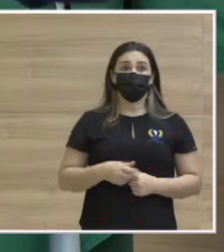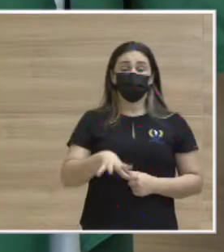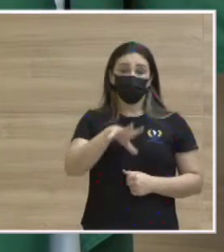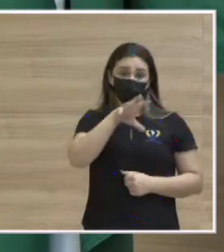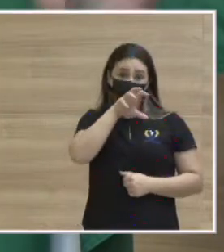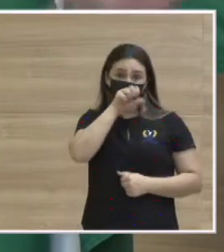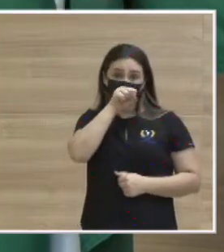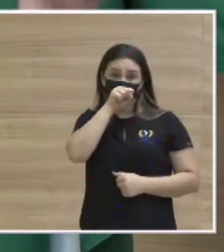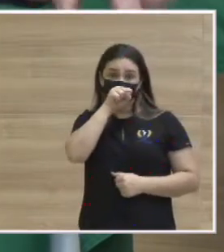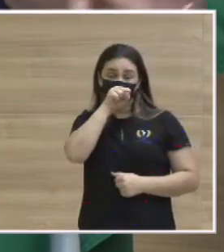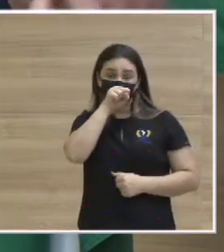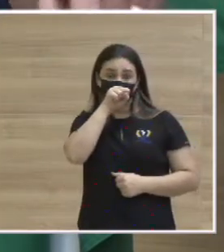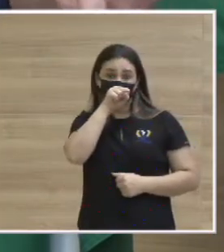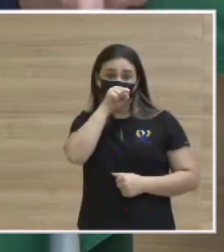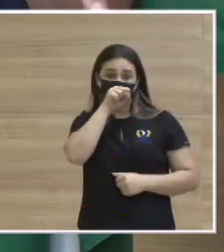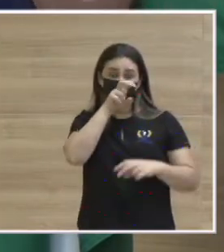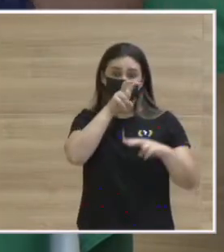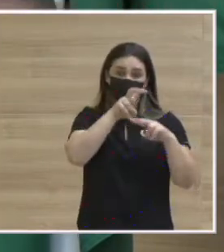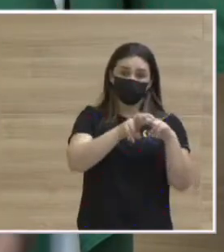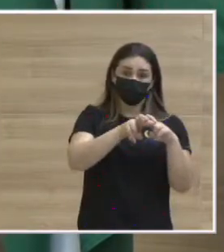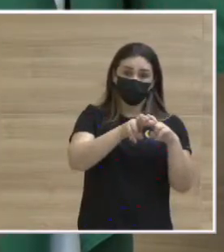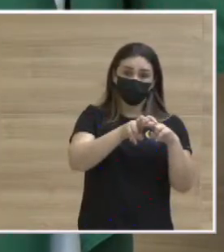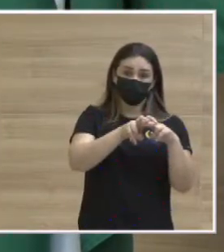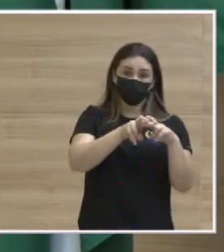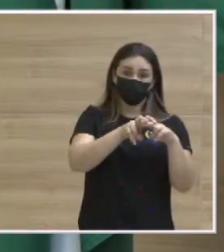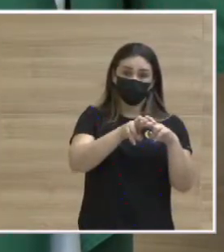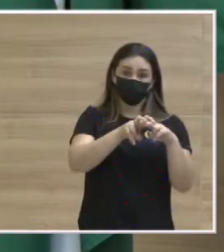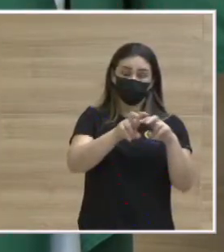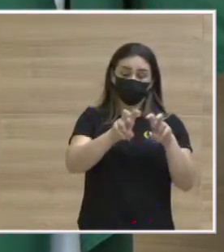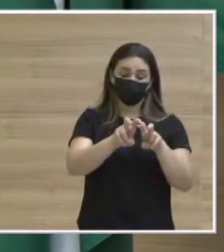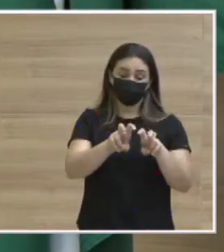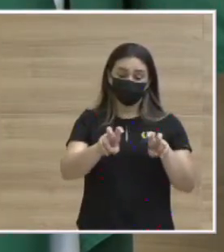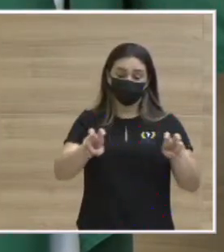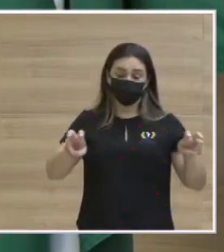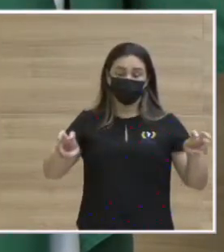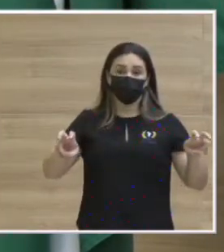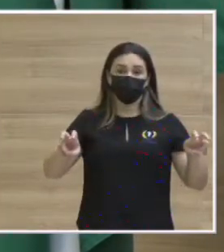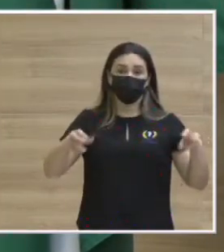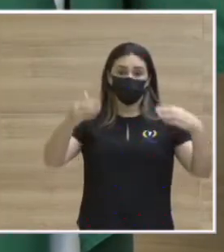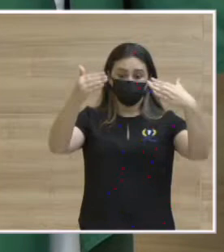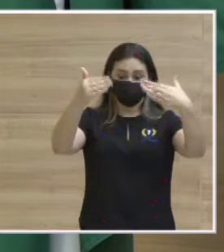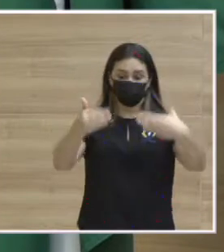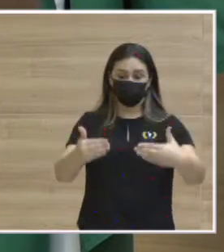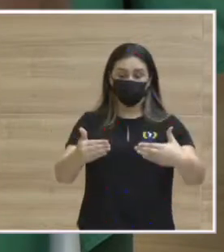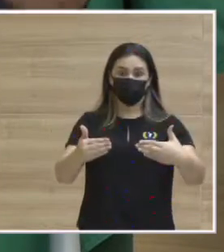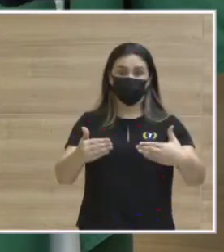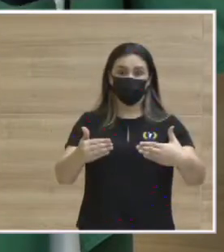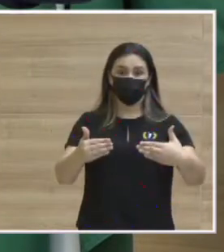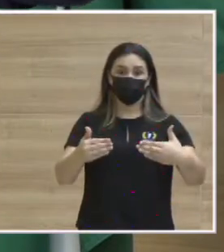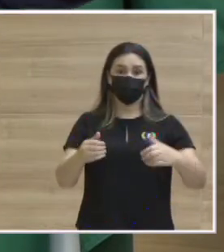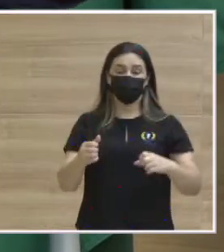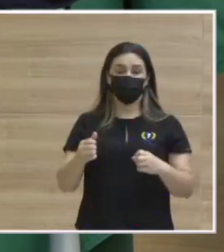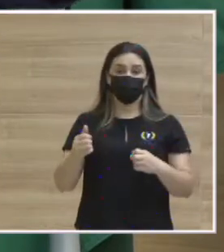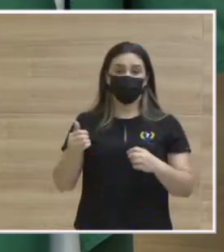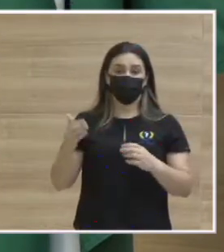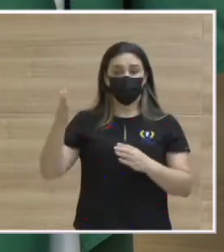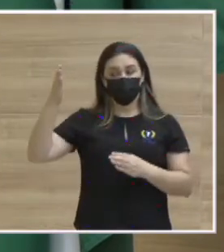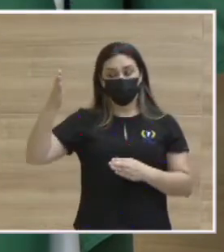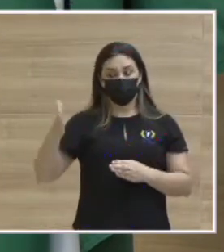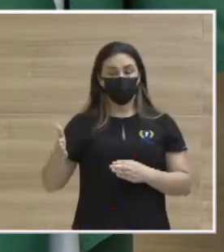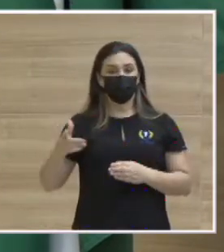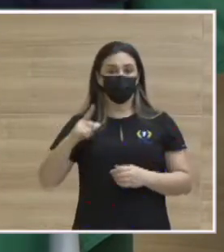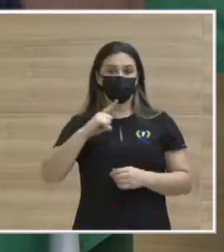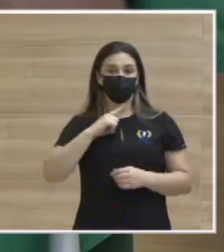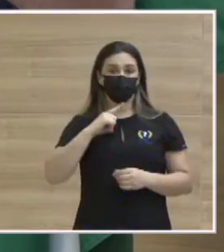revisava entre uma cadeira que tinha na recepção, uns bancos que tem na frente do órgão de trânsito, e ao lado do DEPATRAN tem